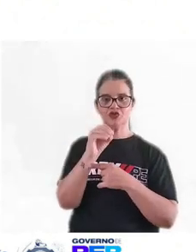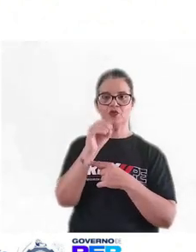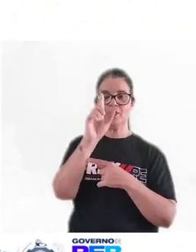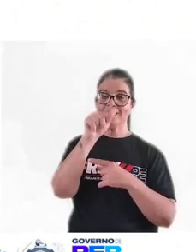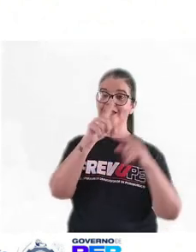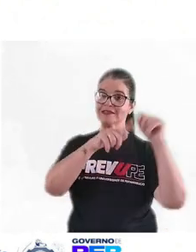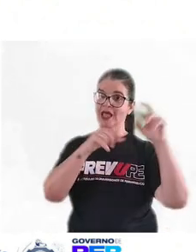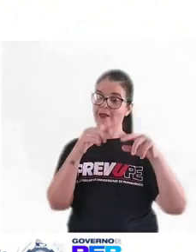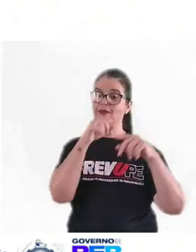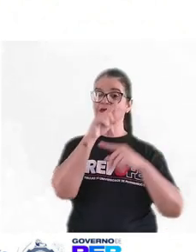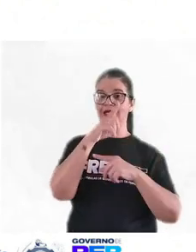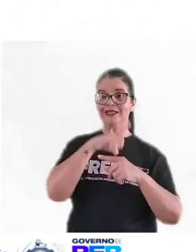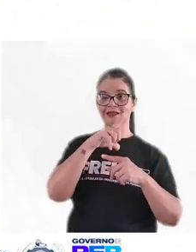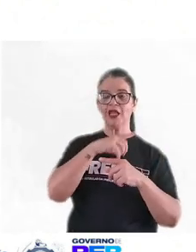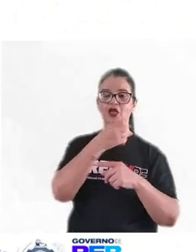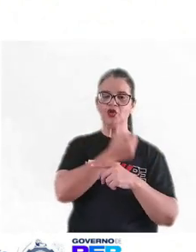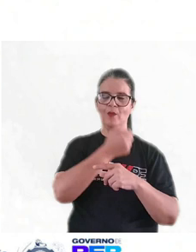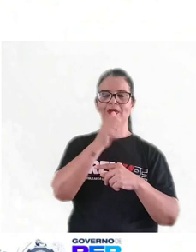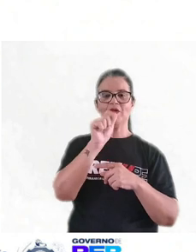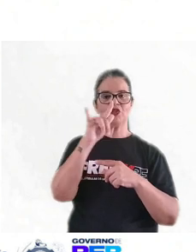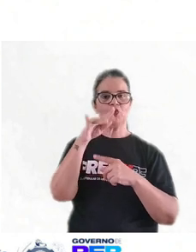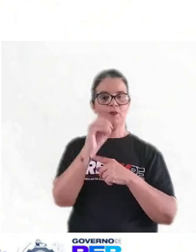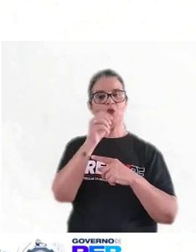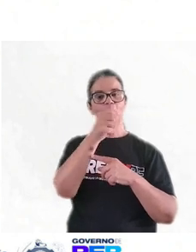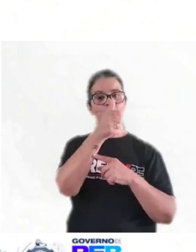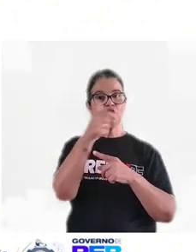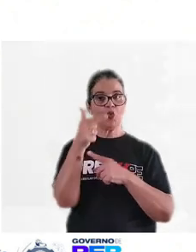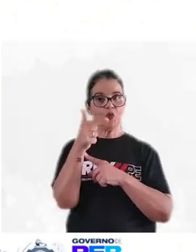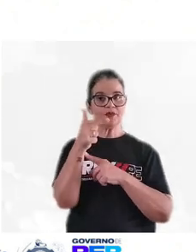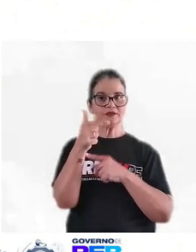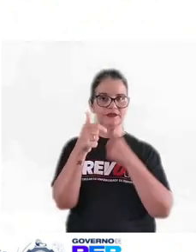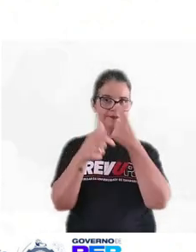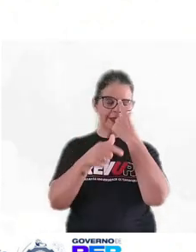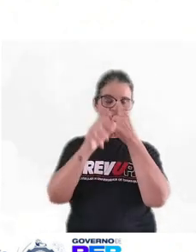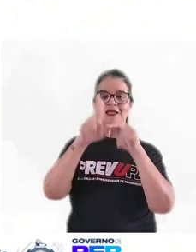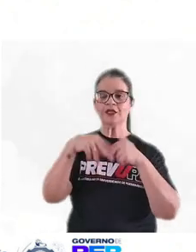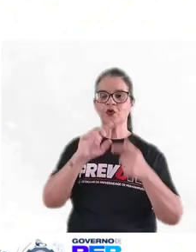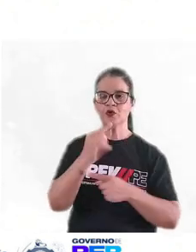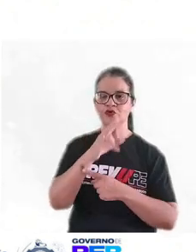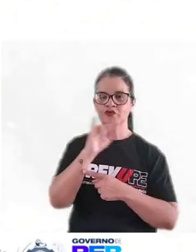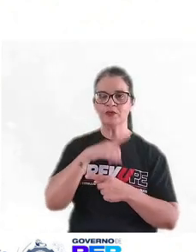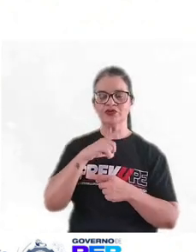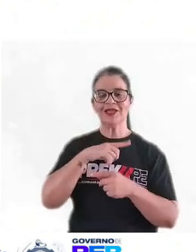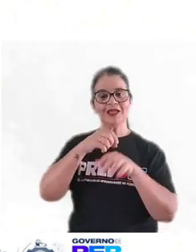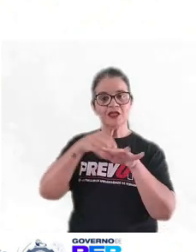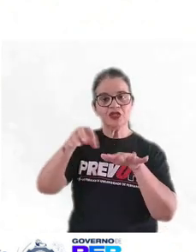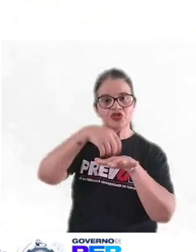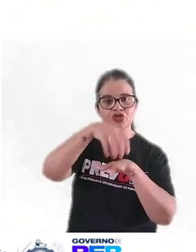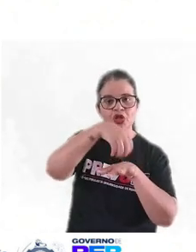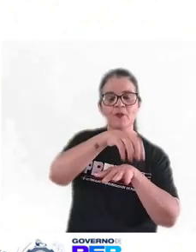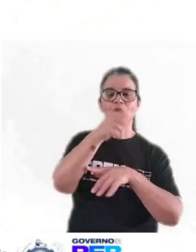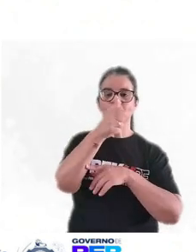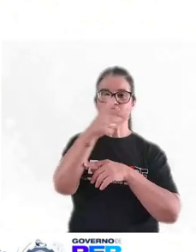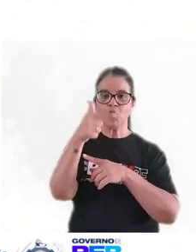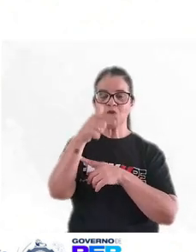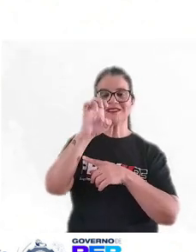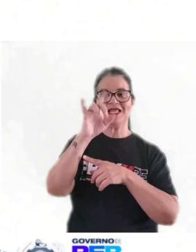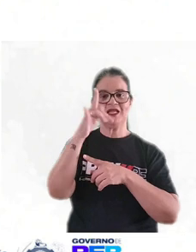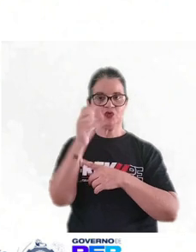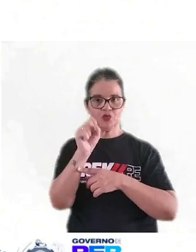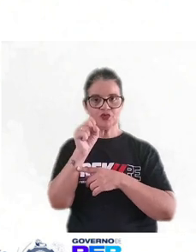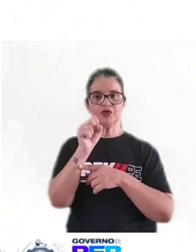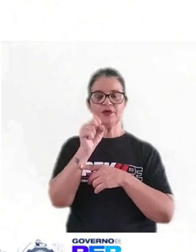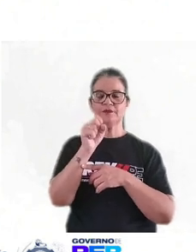magnésio e esse elemento tem número atômico 12. Então, vamos ter que distribuir